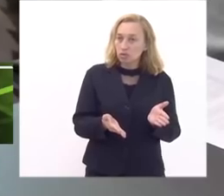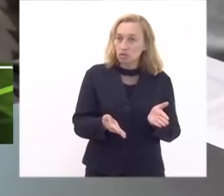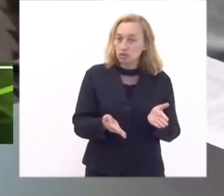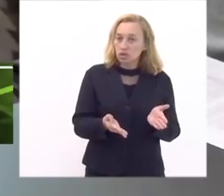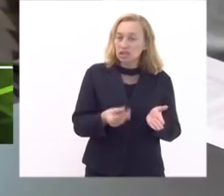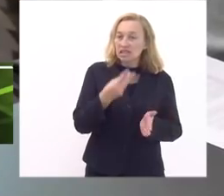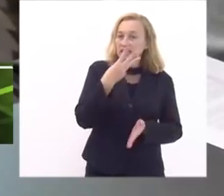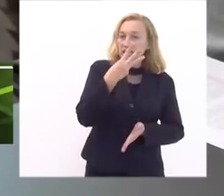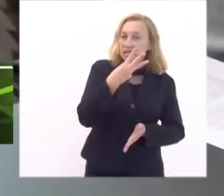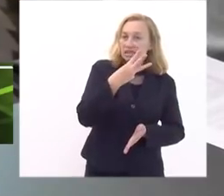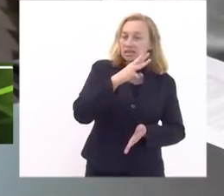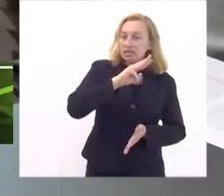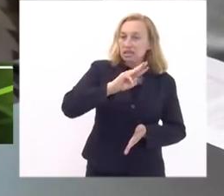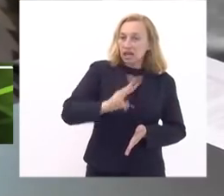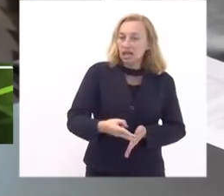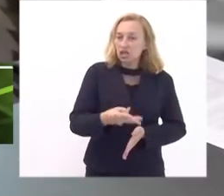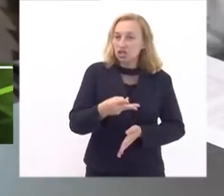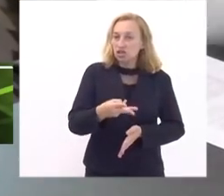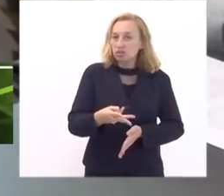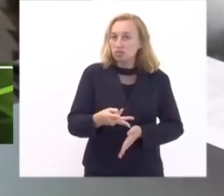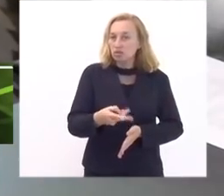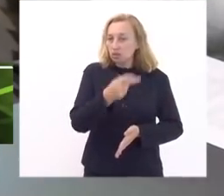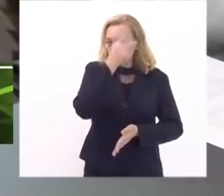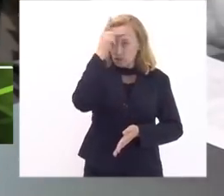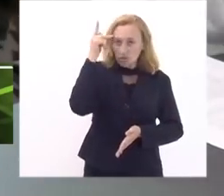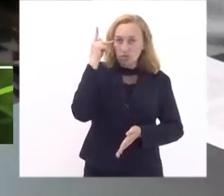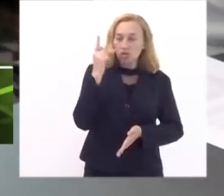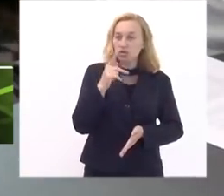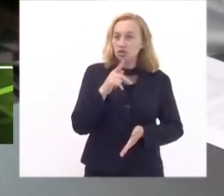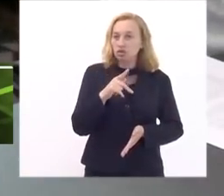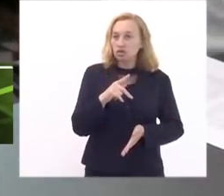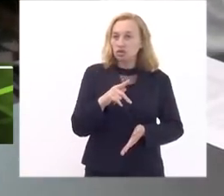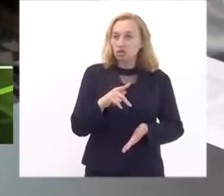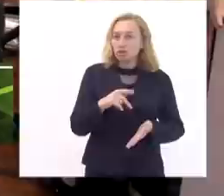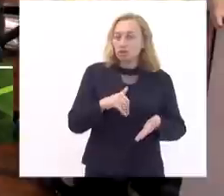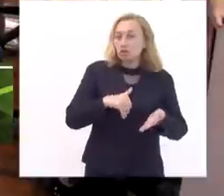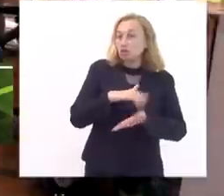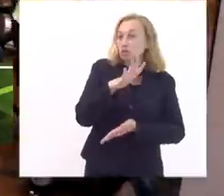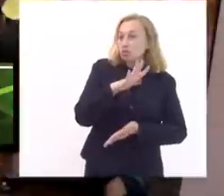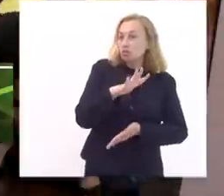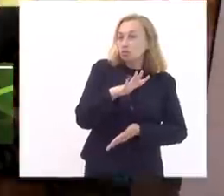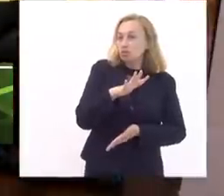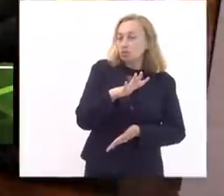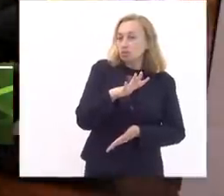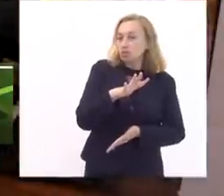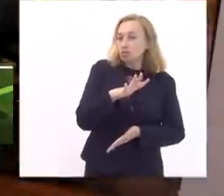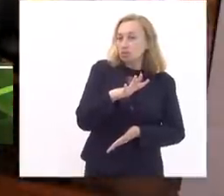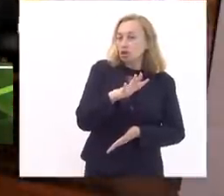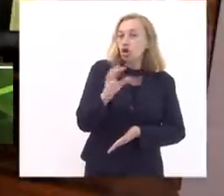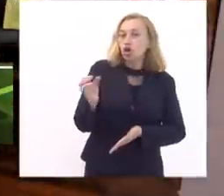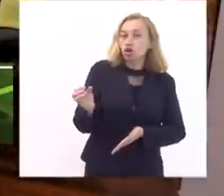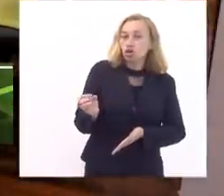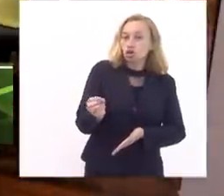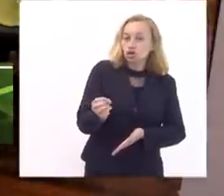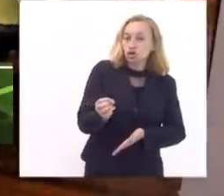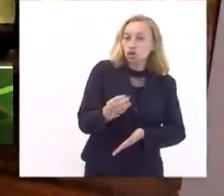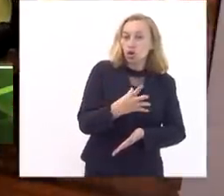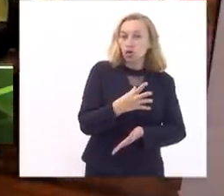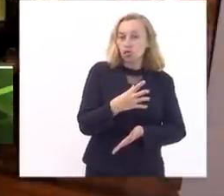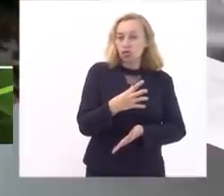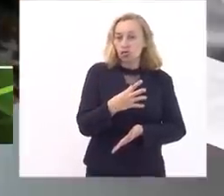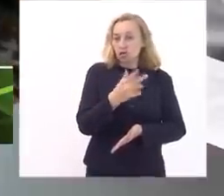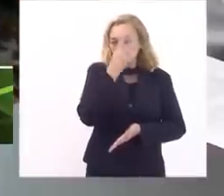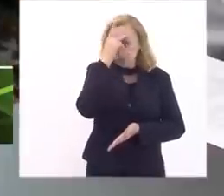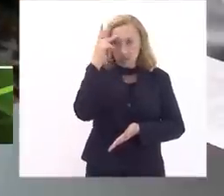botar 3 mil pessoas no olho da rua, 3 mil novos empregados quando vende